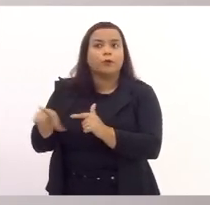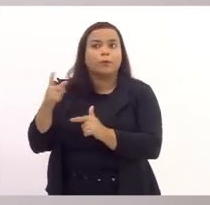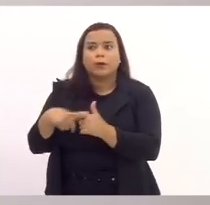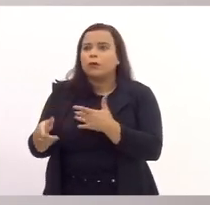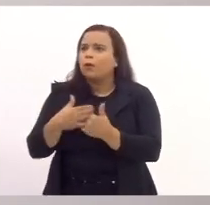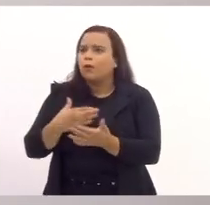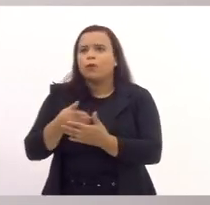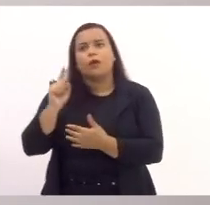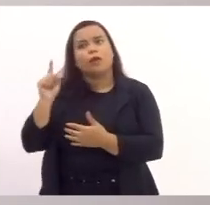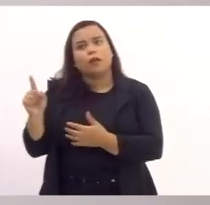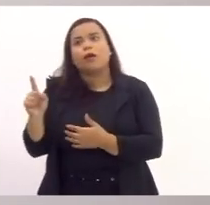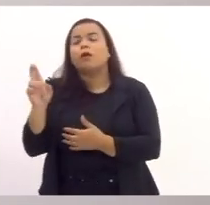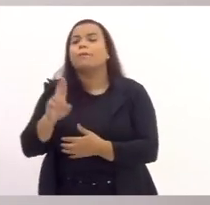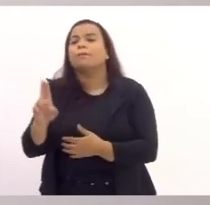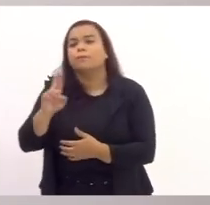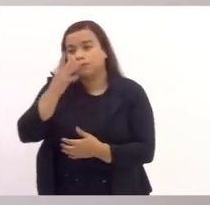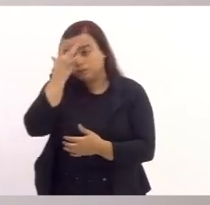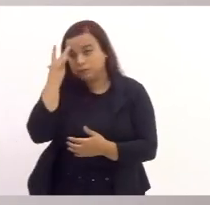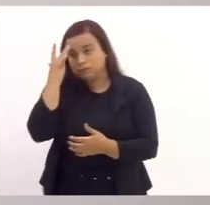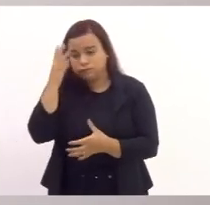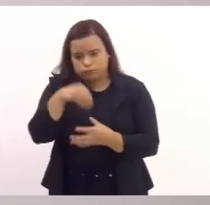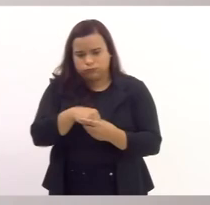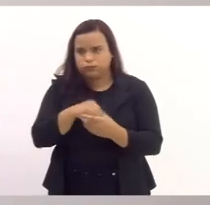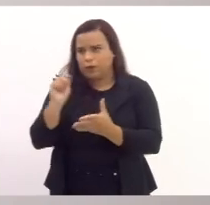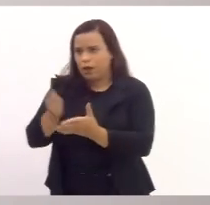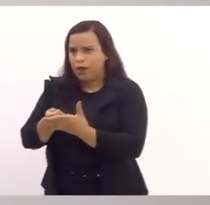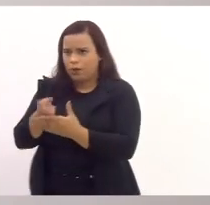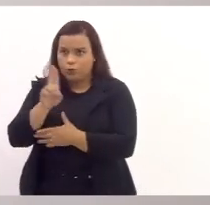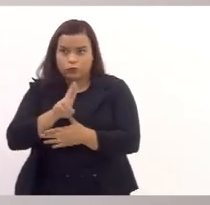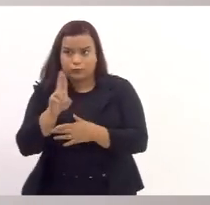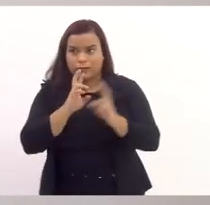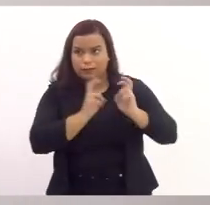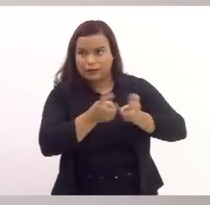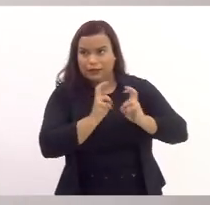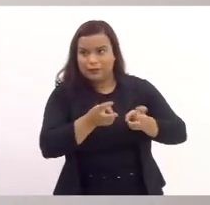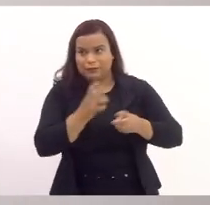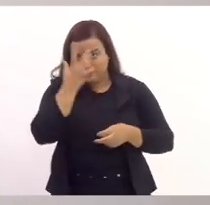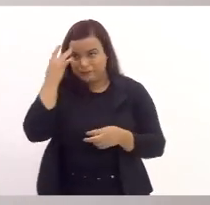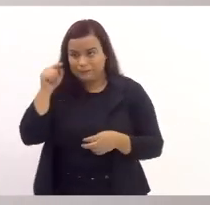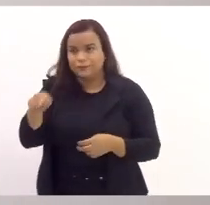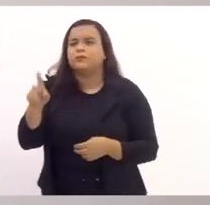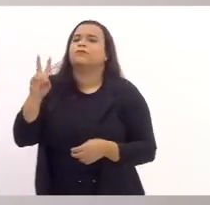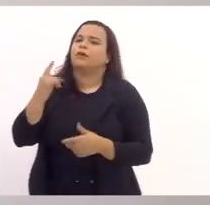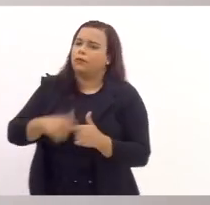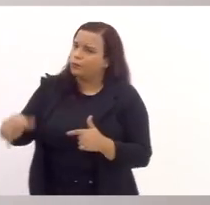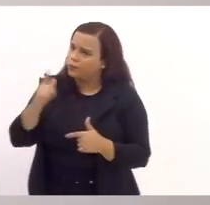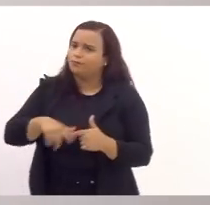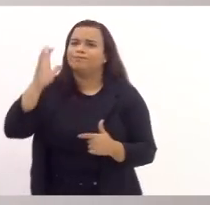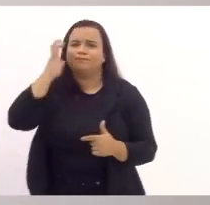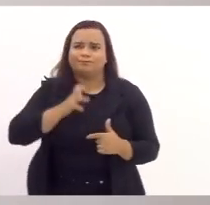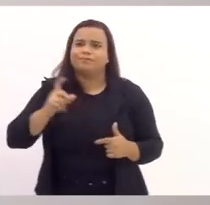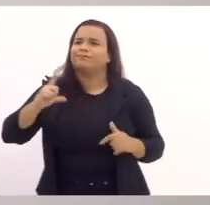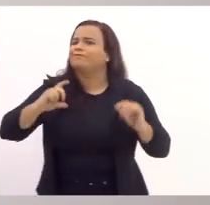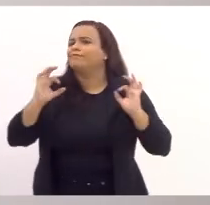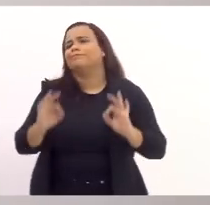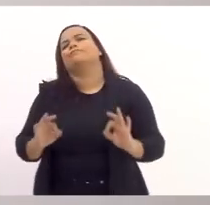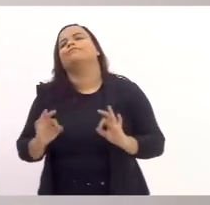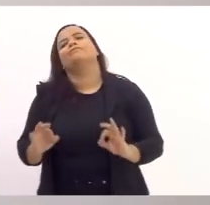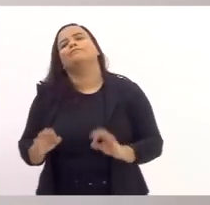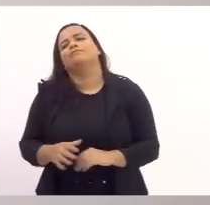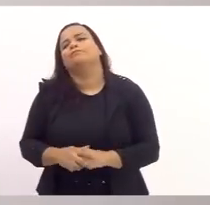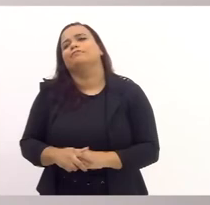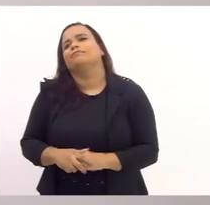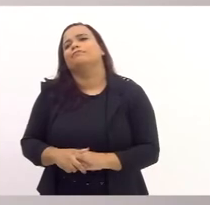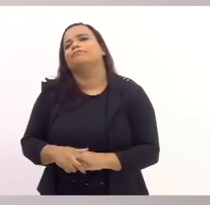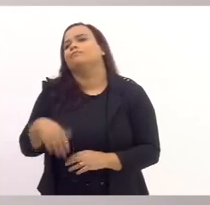tenha, o usuário do sistema, do trem, o usuário, o passageiro, ele vai ter problema seríssimo ali. Qualquer problema que se tenha, porque não